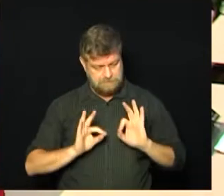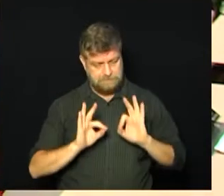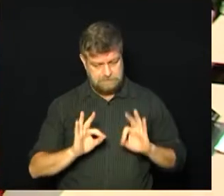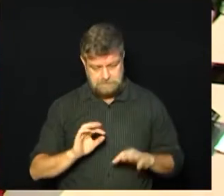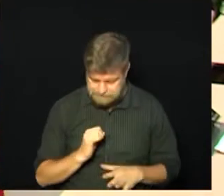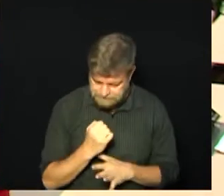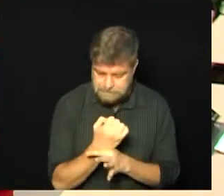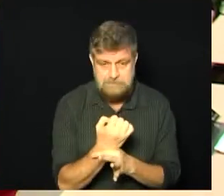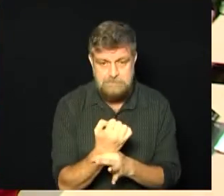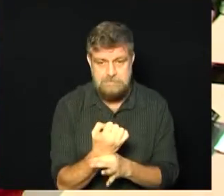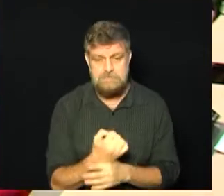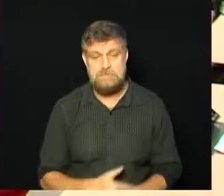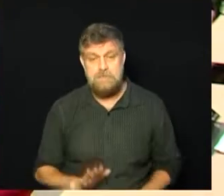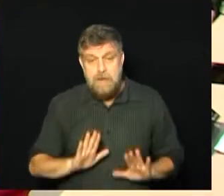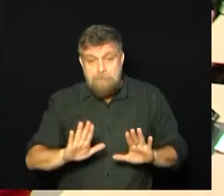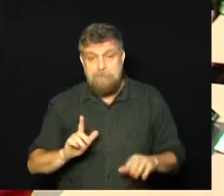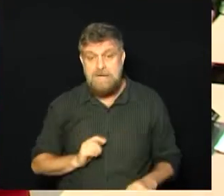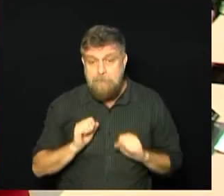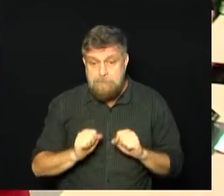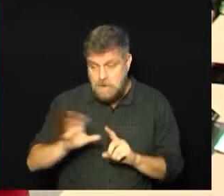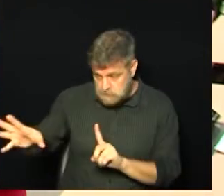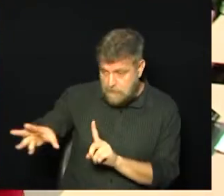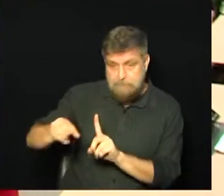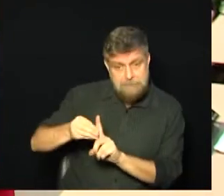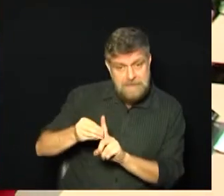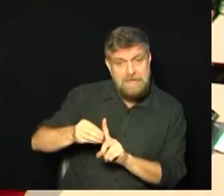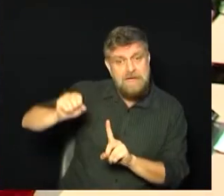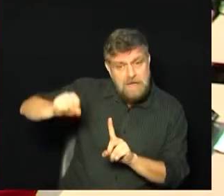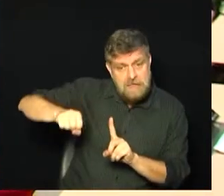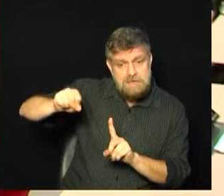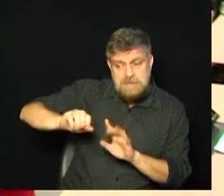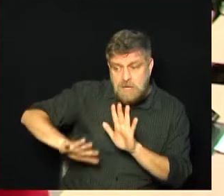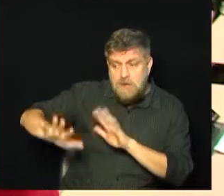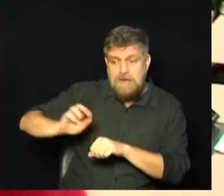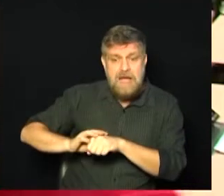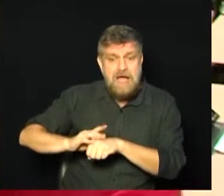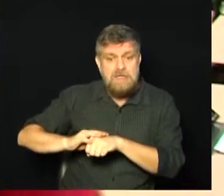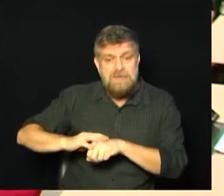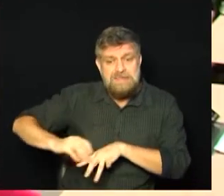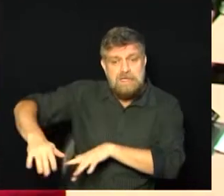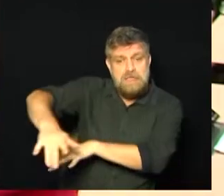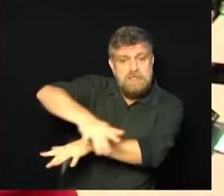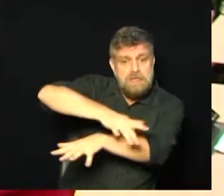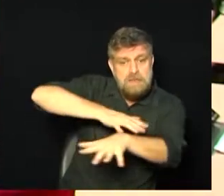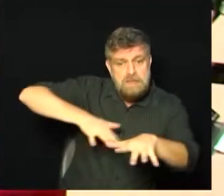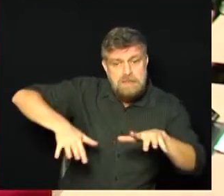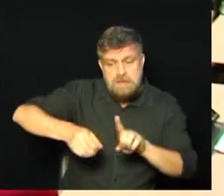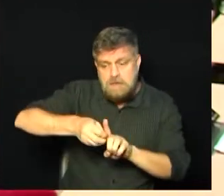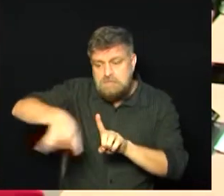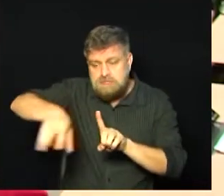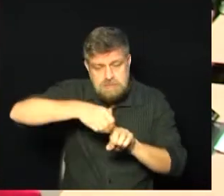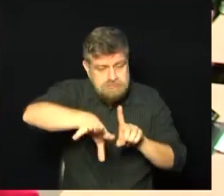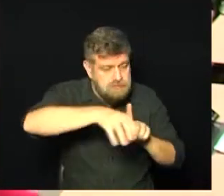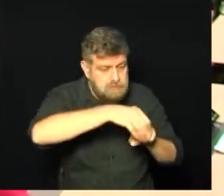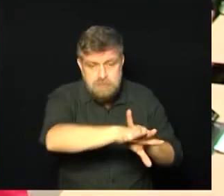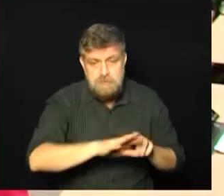garantir não agravamento, mas ela não impede da doença se passar de um para o outro,